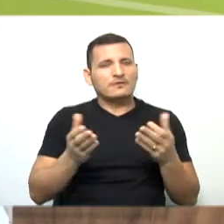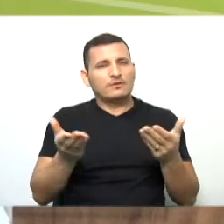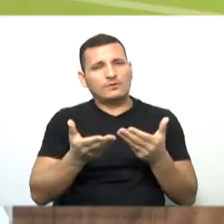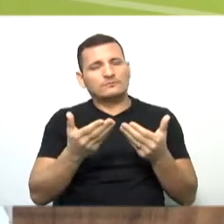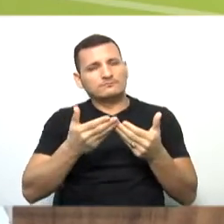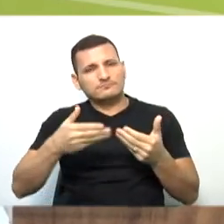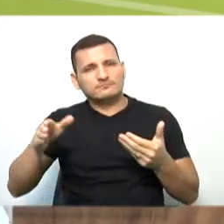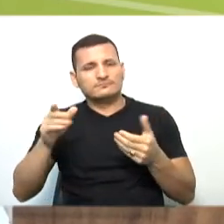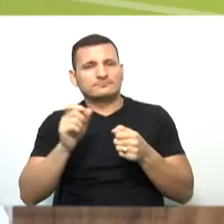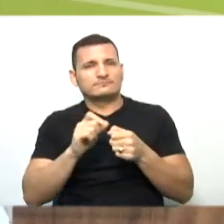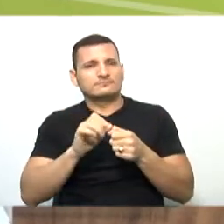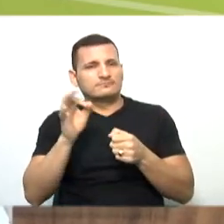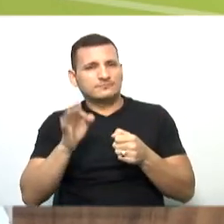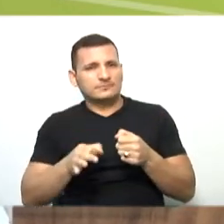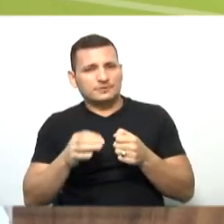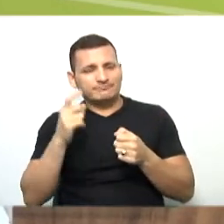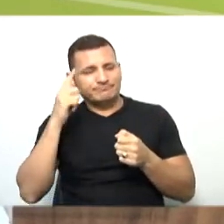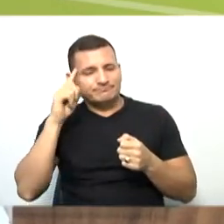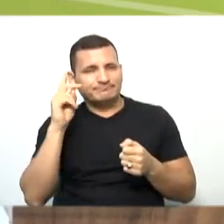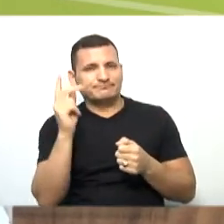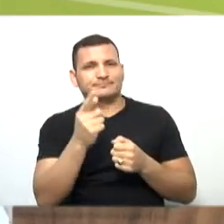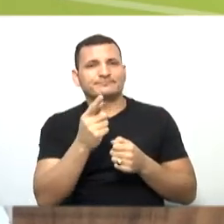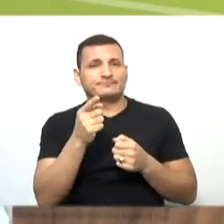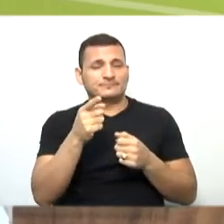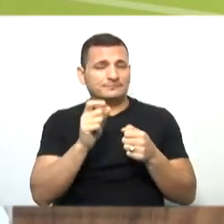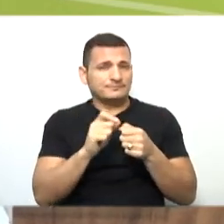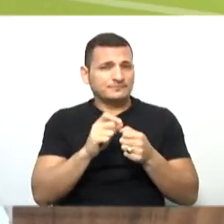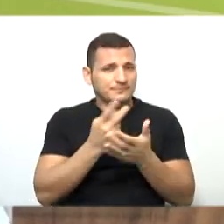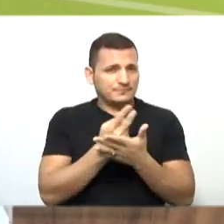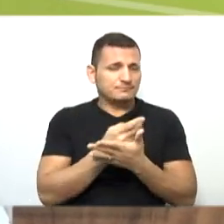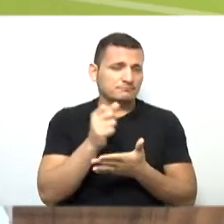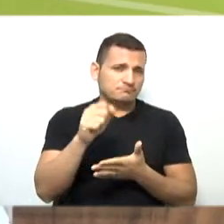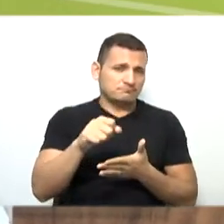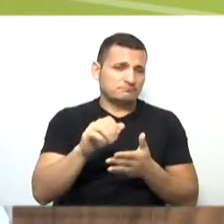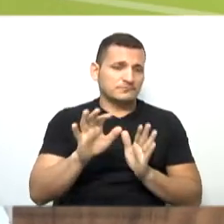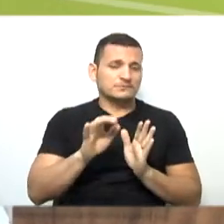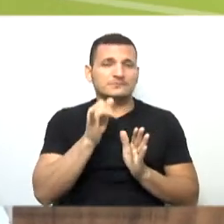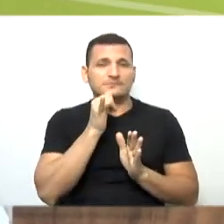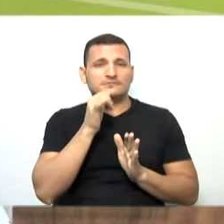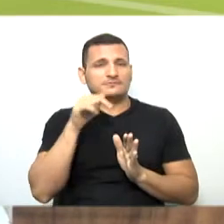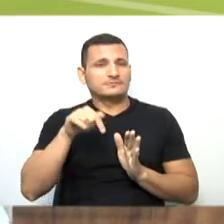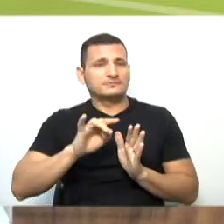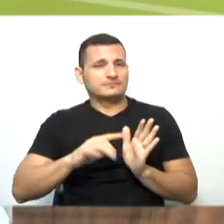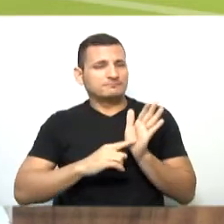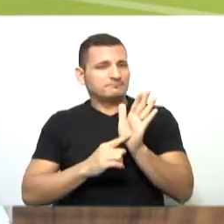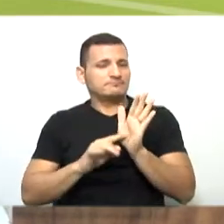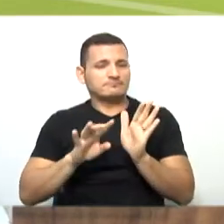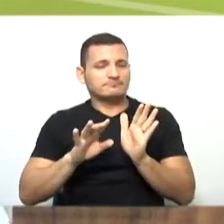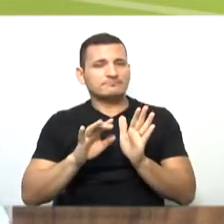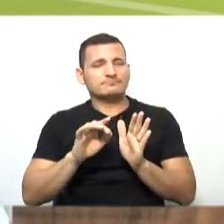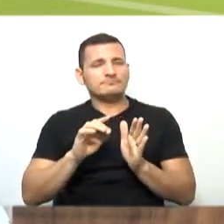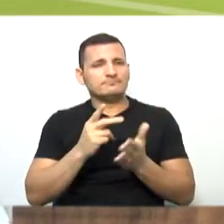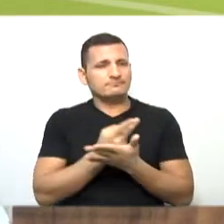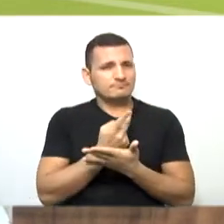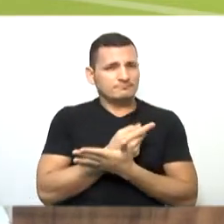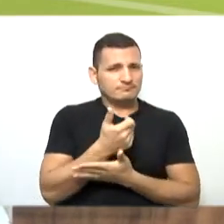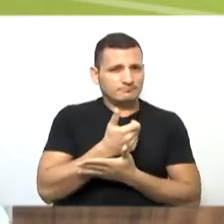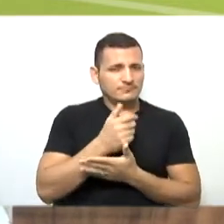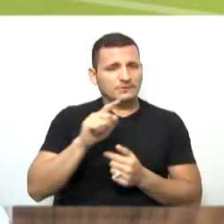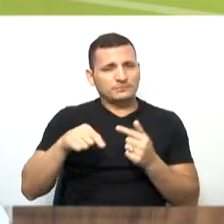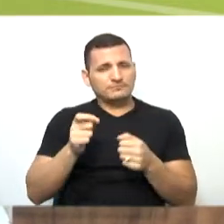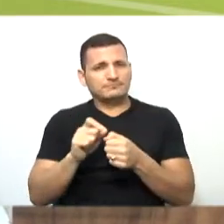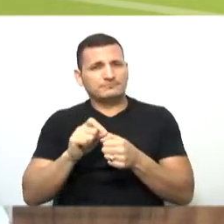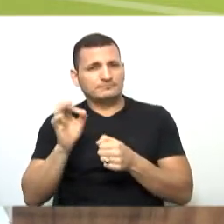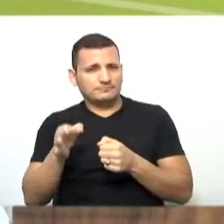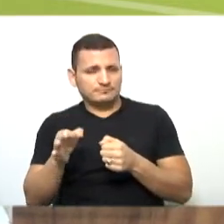certo. Essa é a grande sacada. Realmente você tem que fazer errado mesmo. A gente deveria até dar um exemplo como esse daqui, para poder fazer certo. Porque quando a gente está